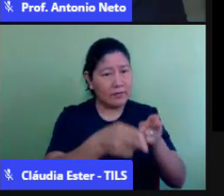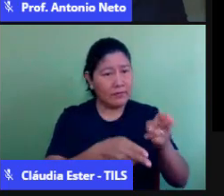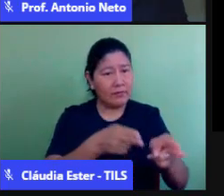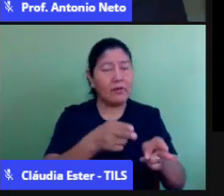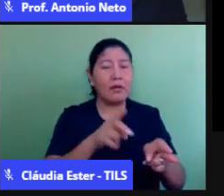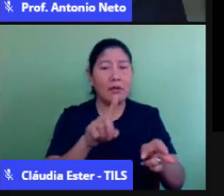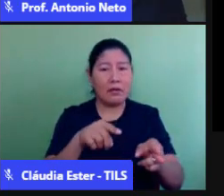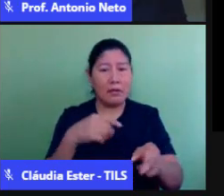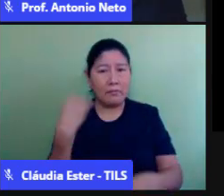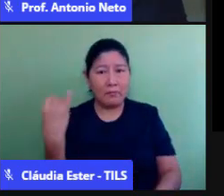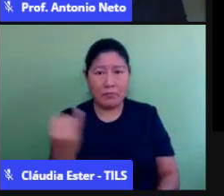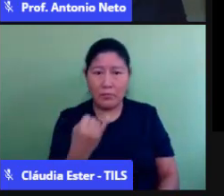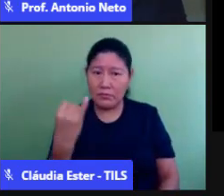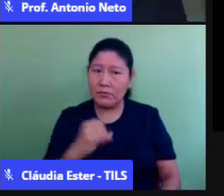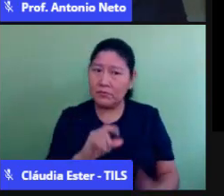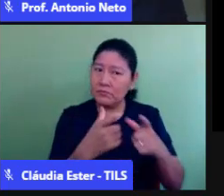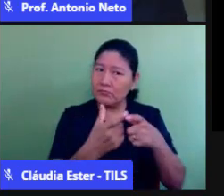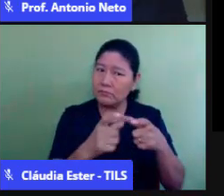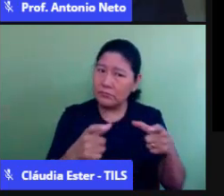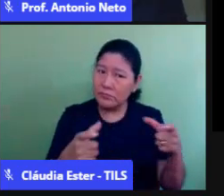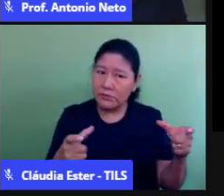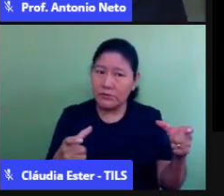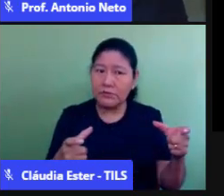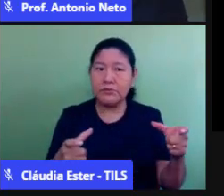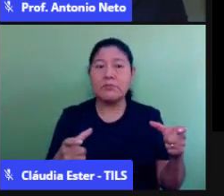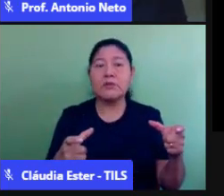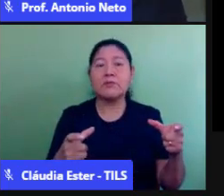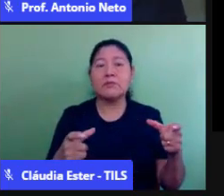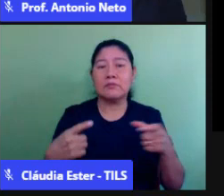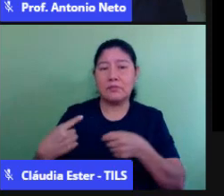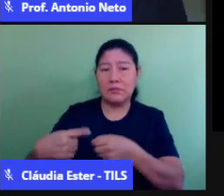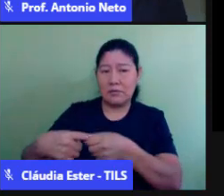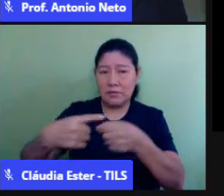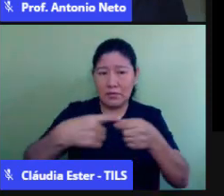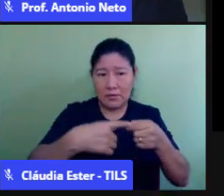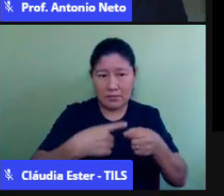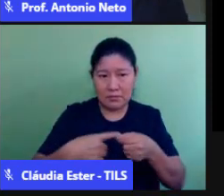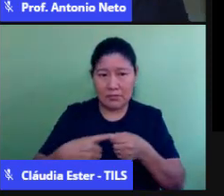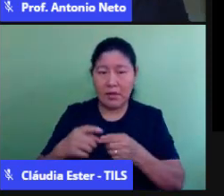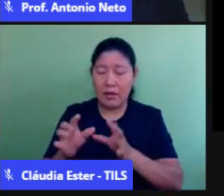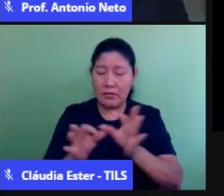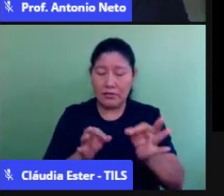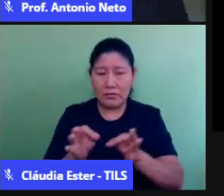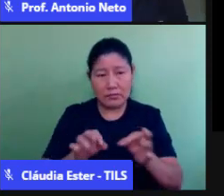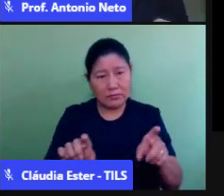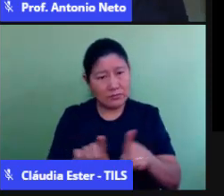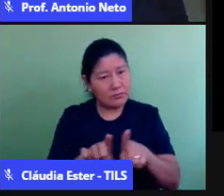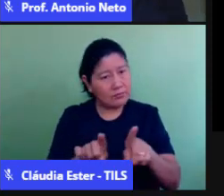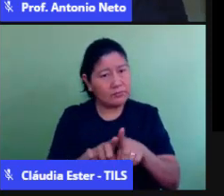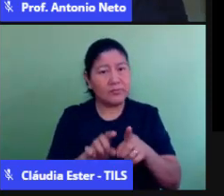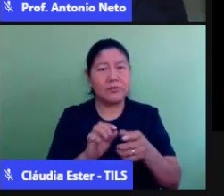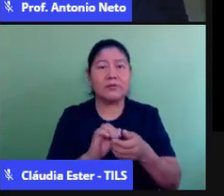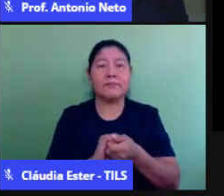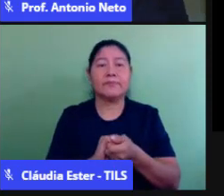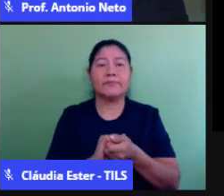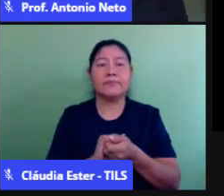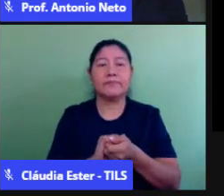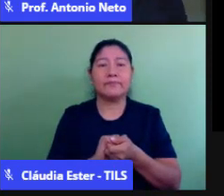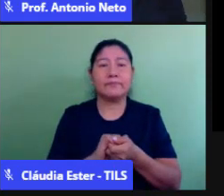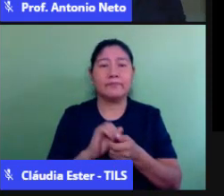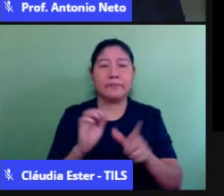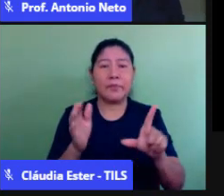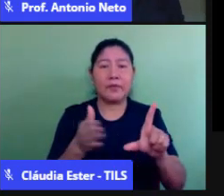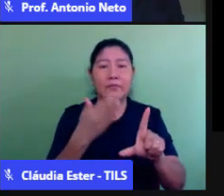importante para o nosso crescimento urbano, a nossa organização urbana.